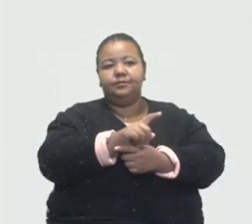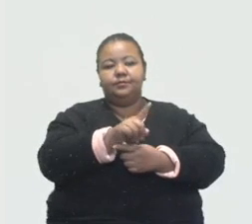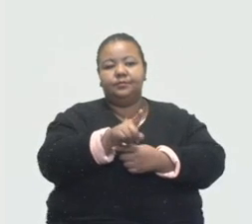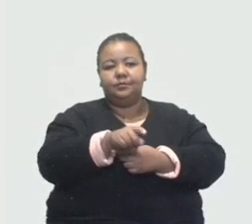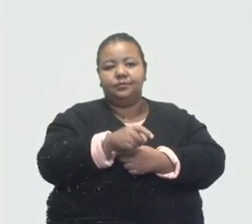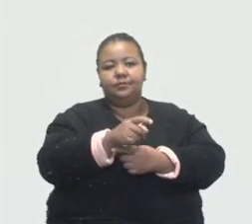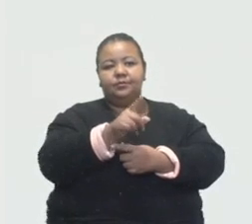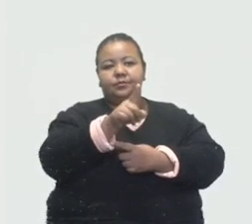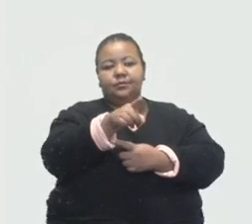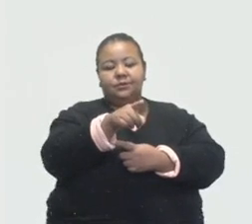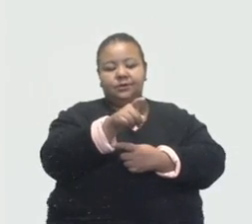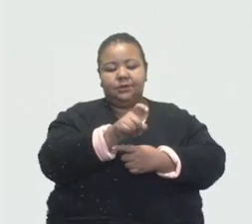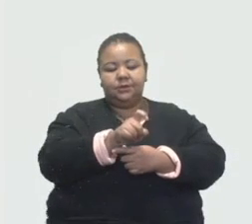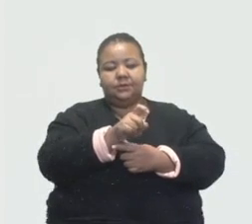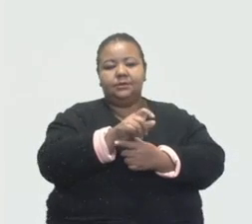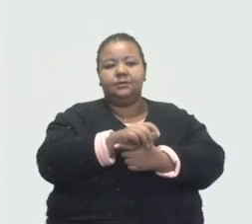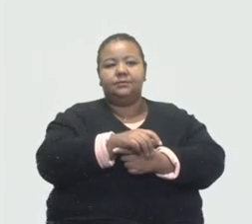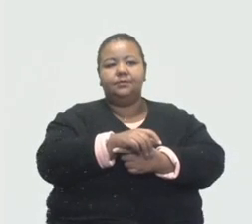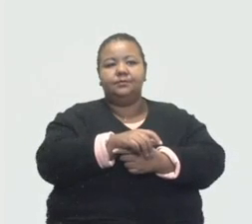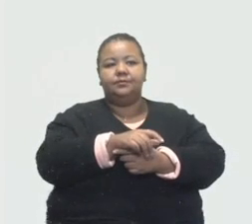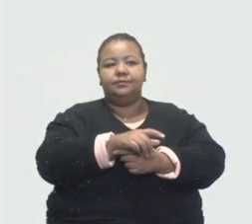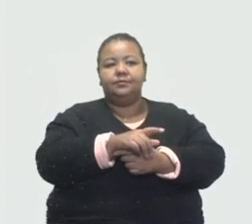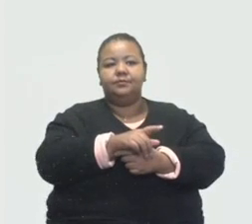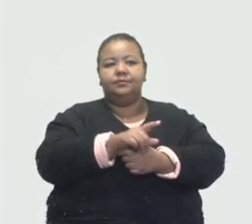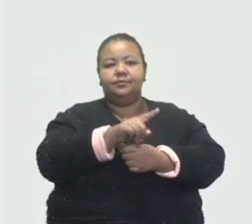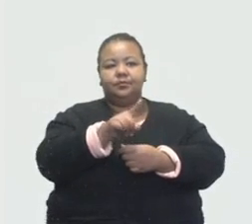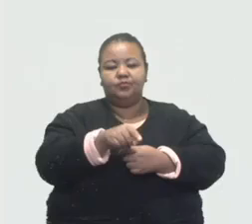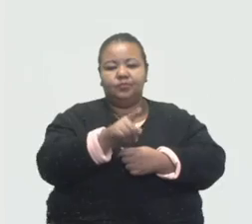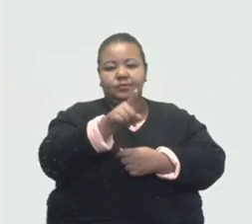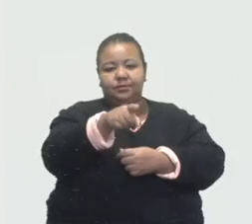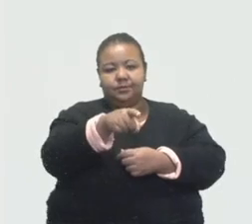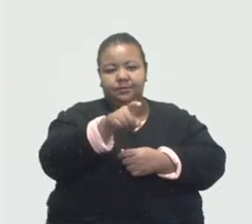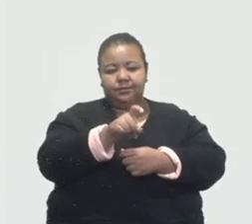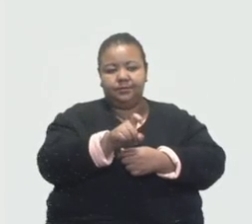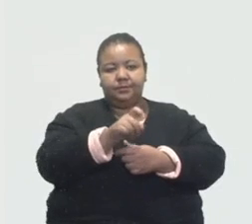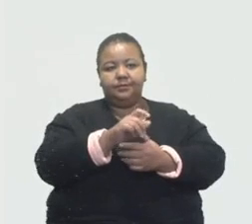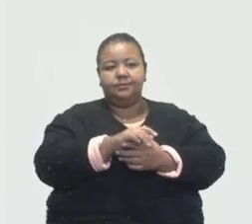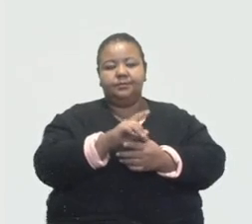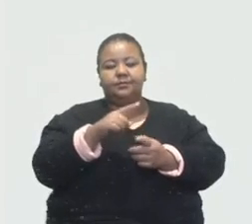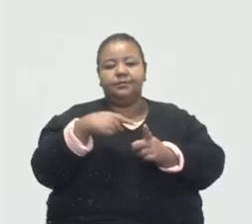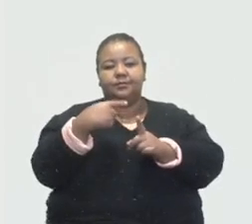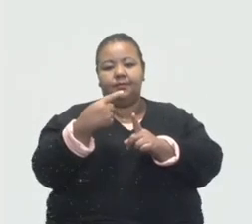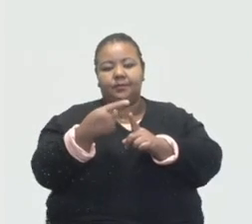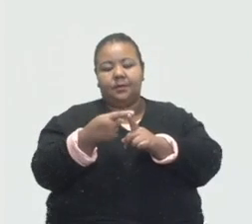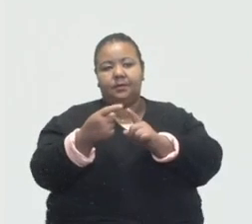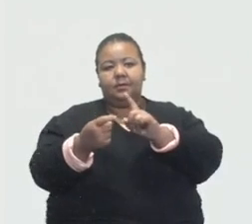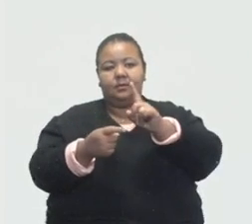aqui também como segunda componente. Na terceira componente também temos o x. Mais